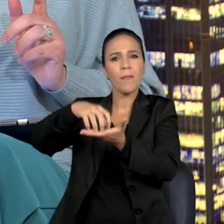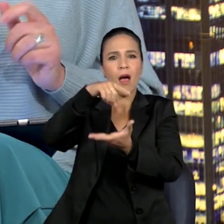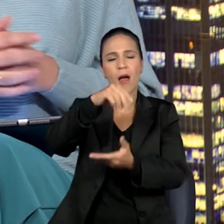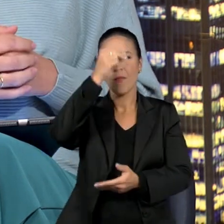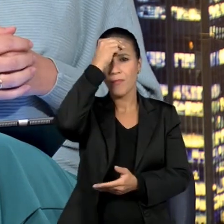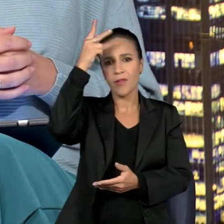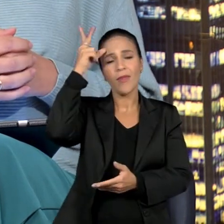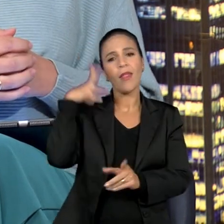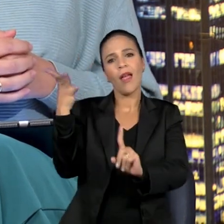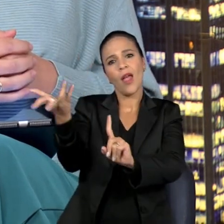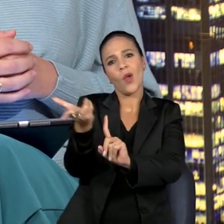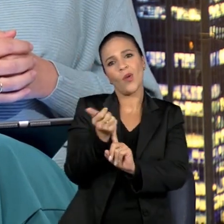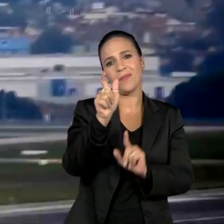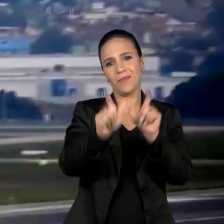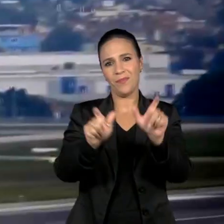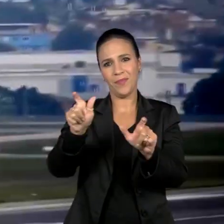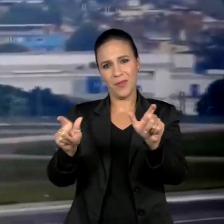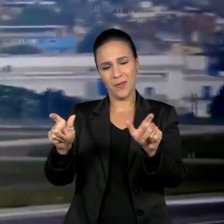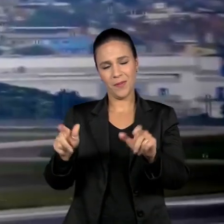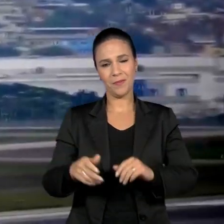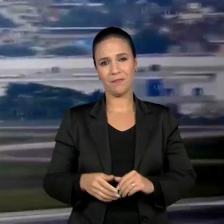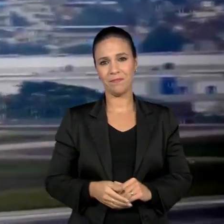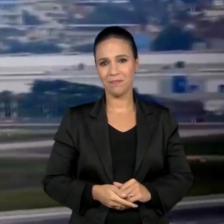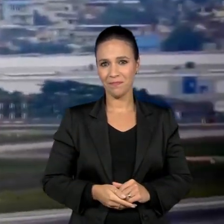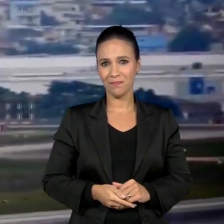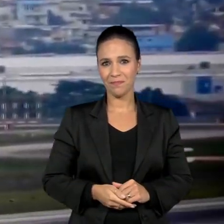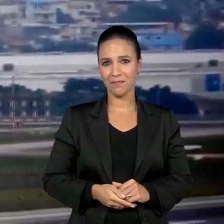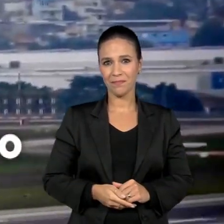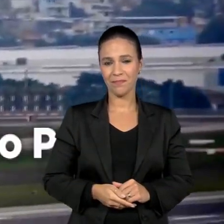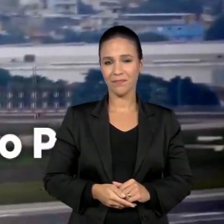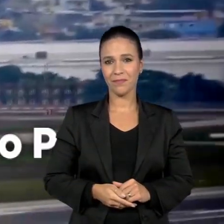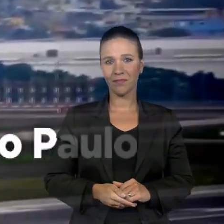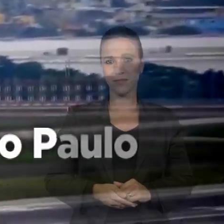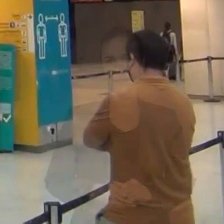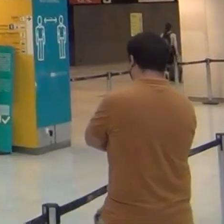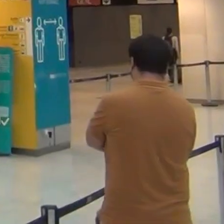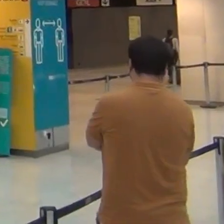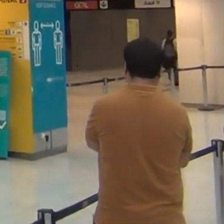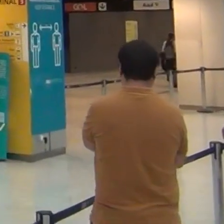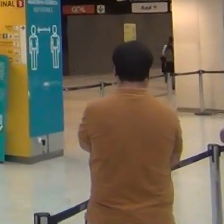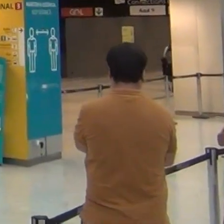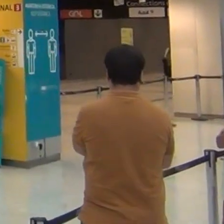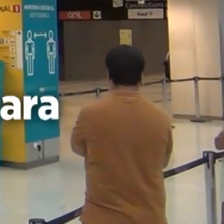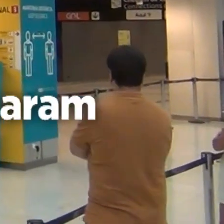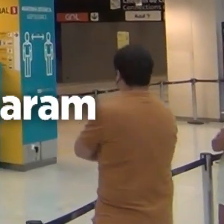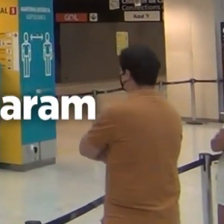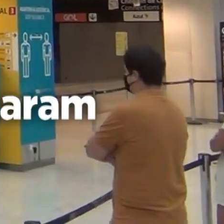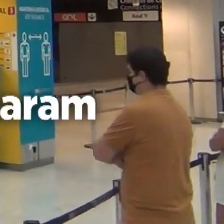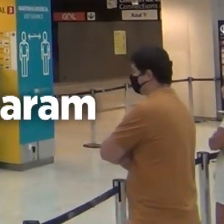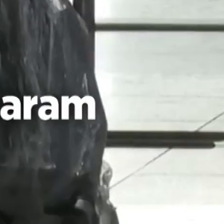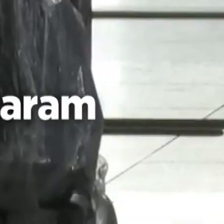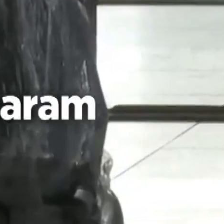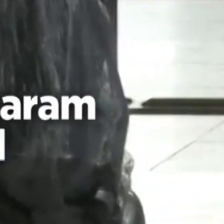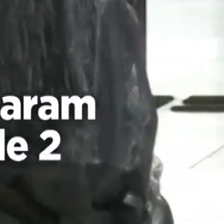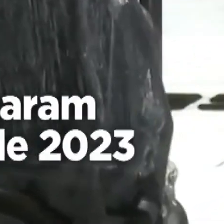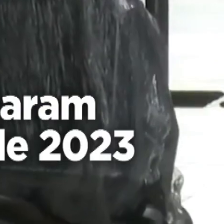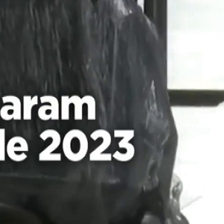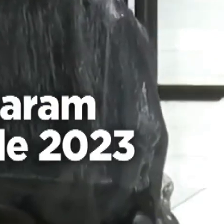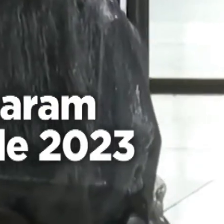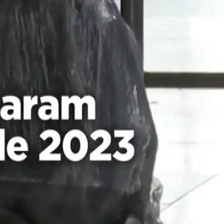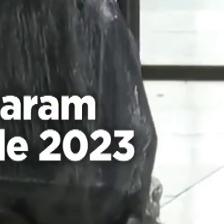mais de 50 mil solicitações da condição de refugiado. A principal porta de entrada é o Aeroporto Internacional de São Paulo, em